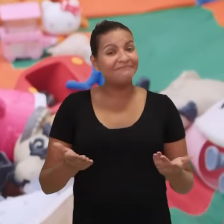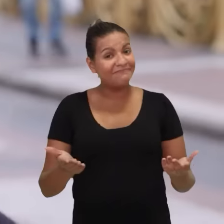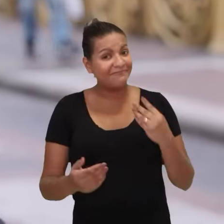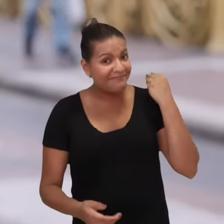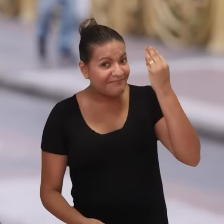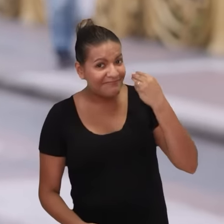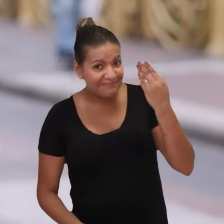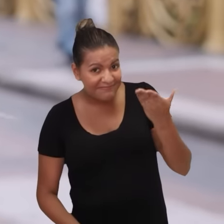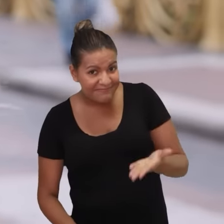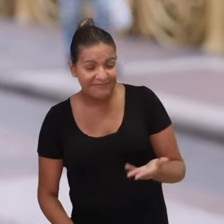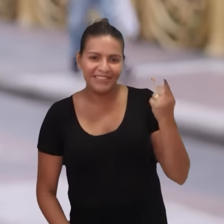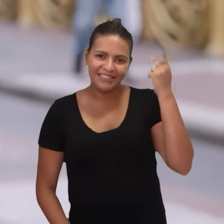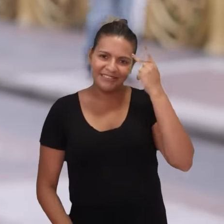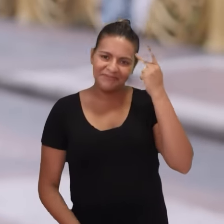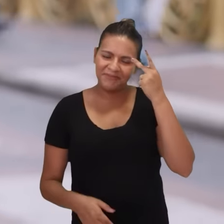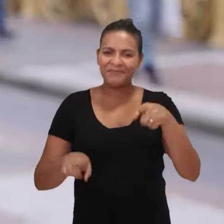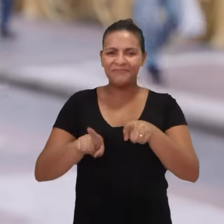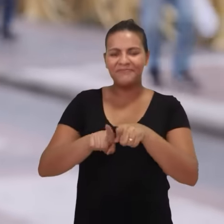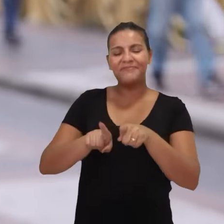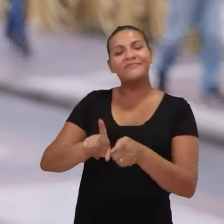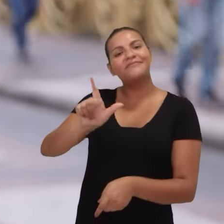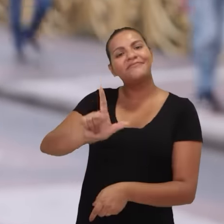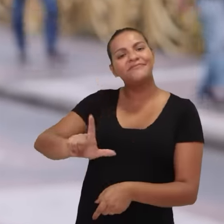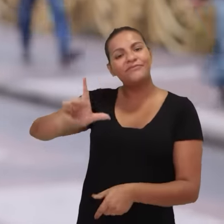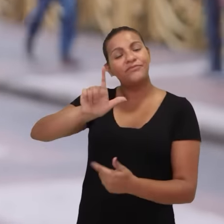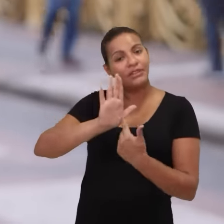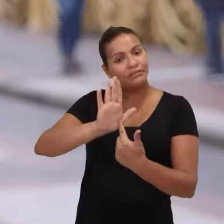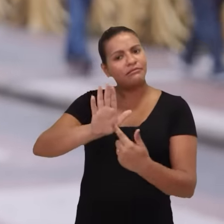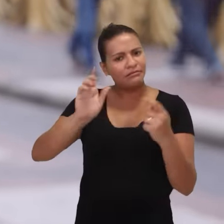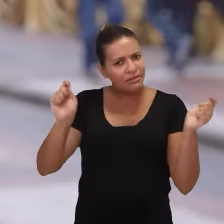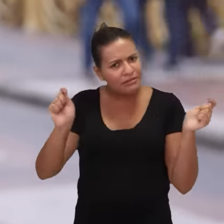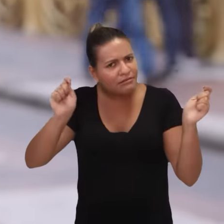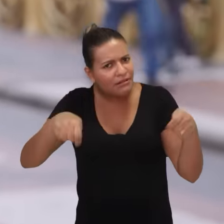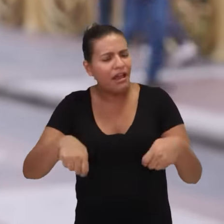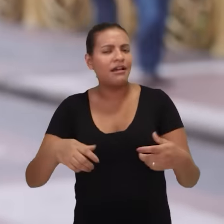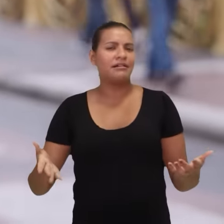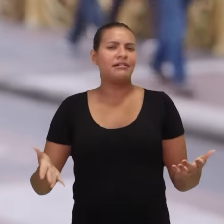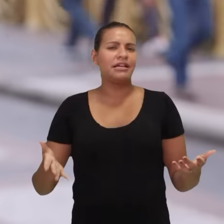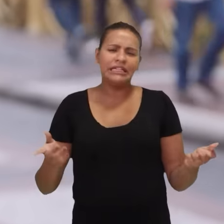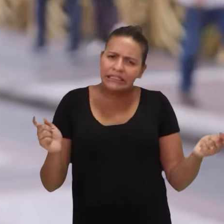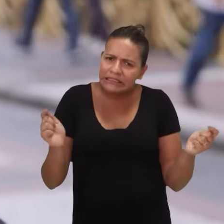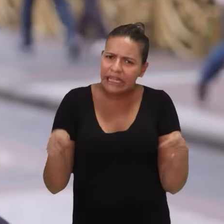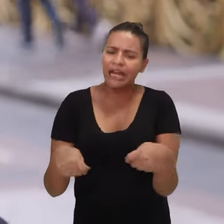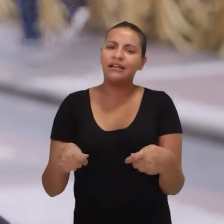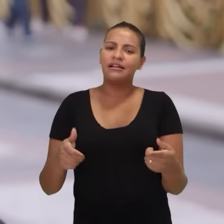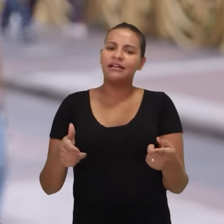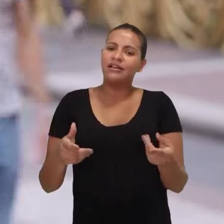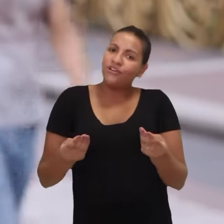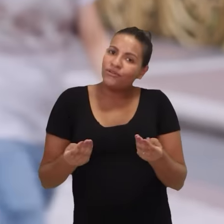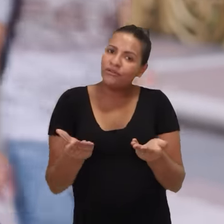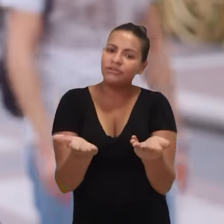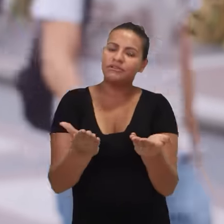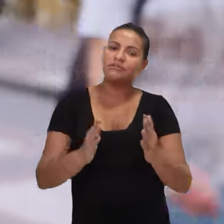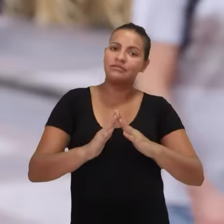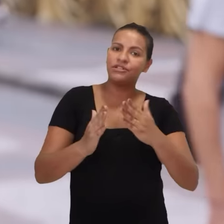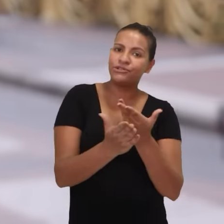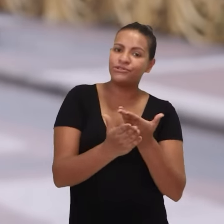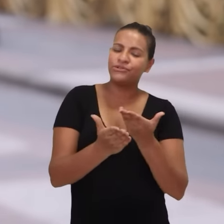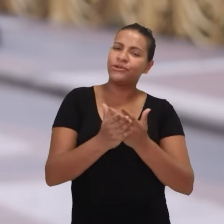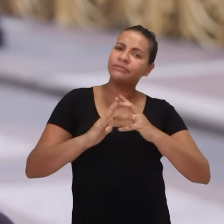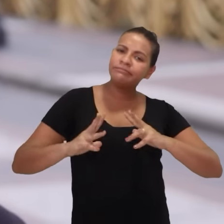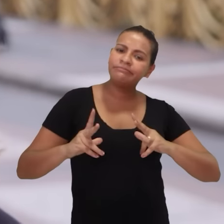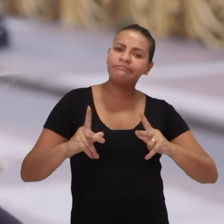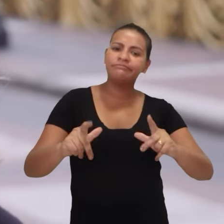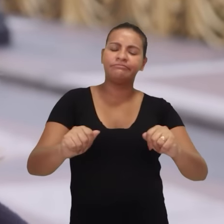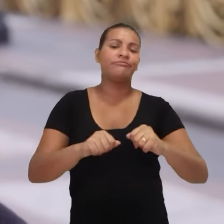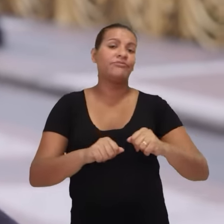Essas experiências aqui de São Paulo e Londrina mostram que é possível. É possível a gente garantir uma oferta para todos, para os